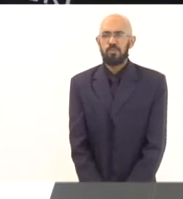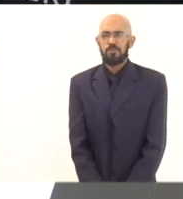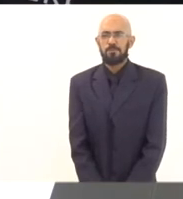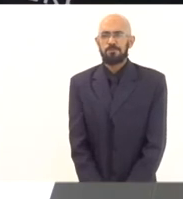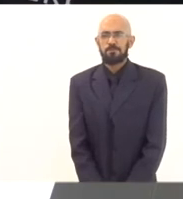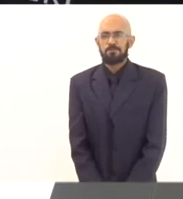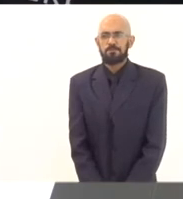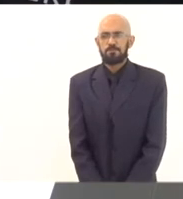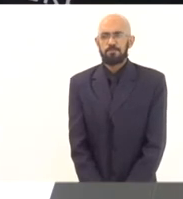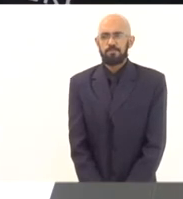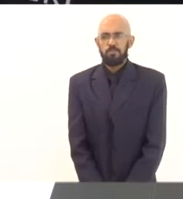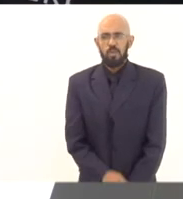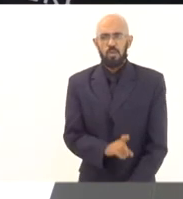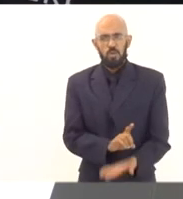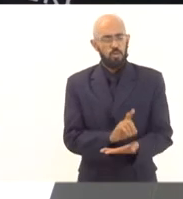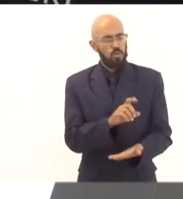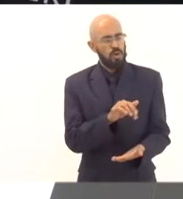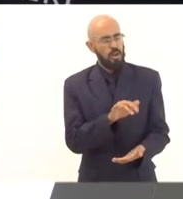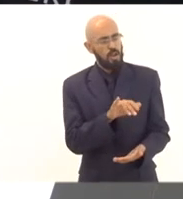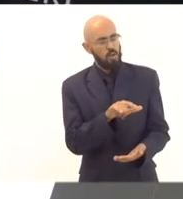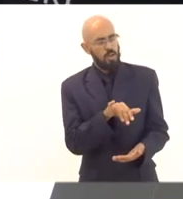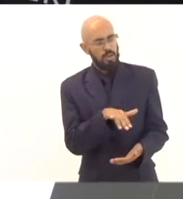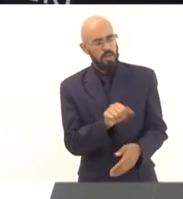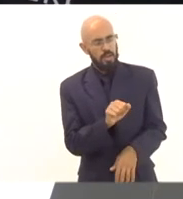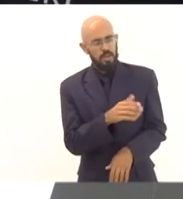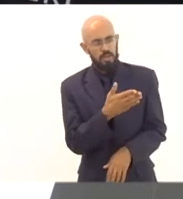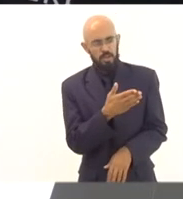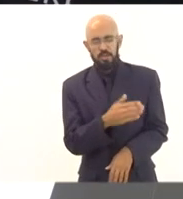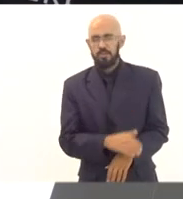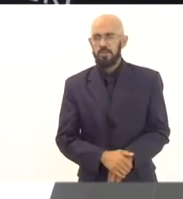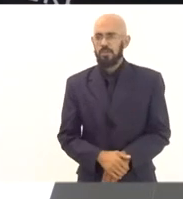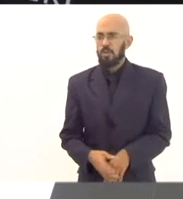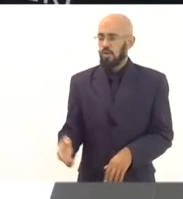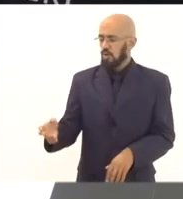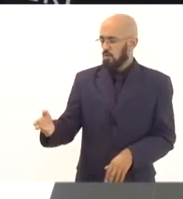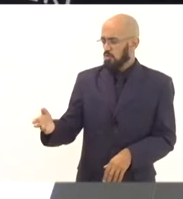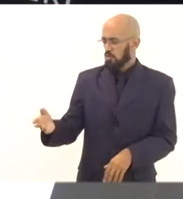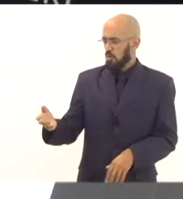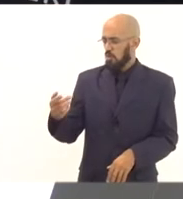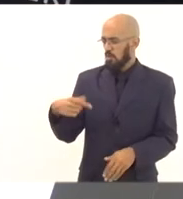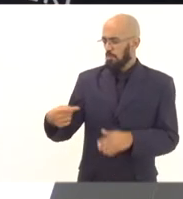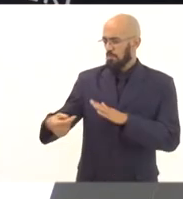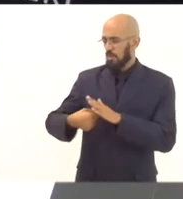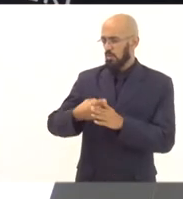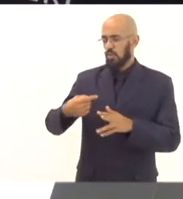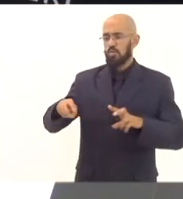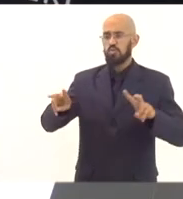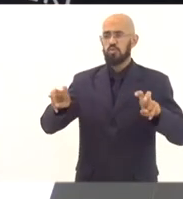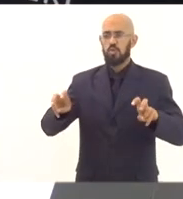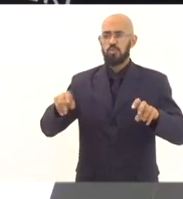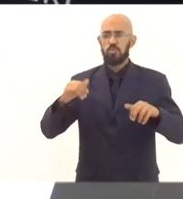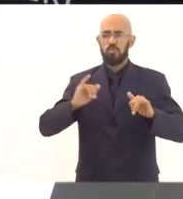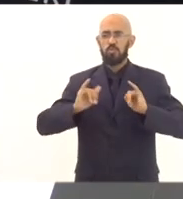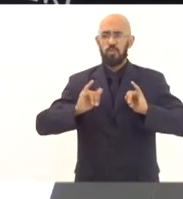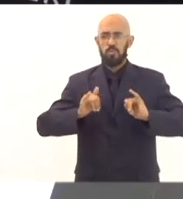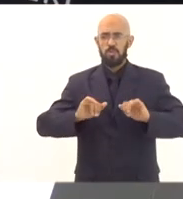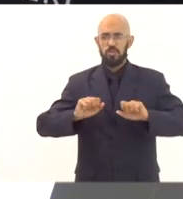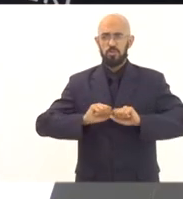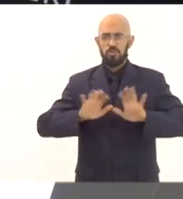a doutora Carolina é só perguntou sobre idade dos Mais Mais